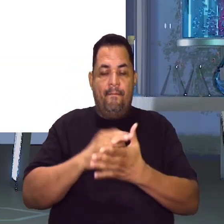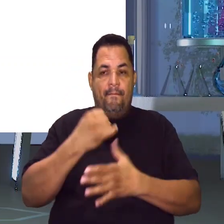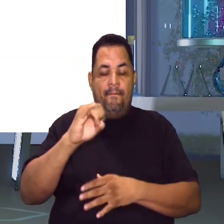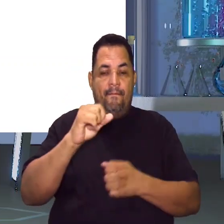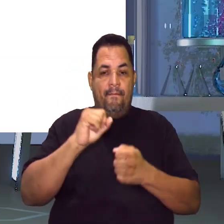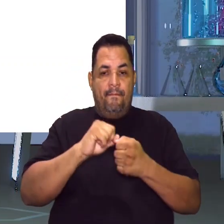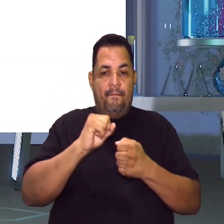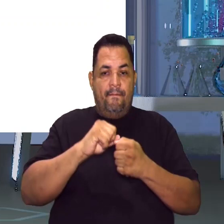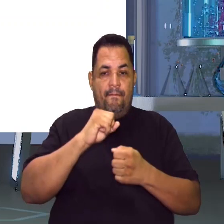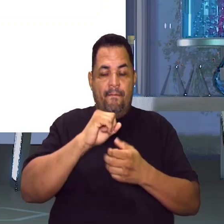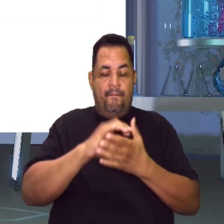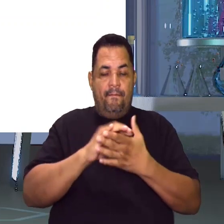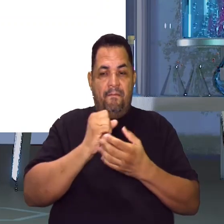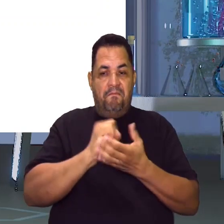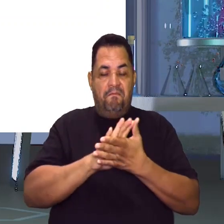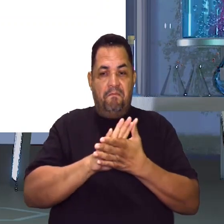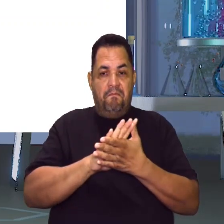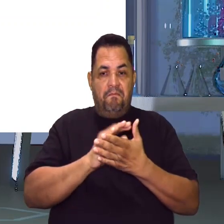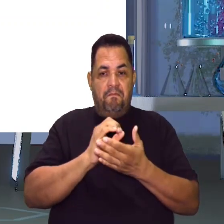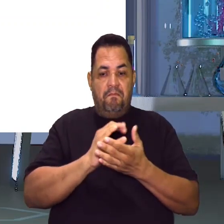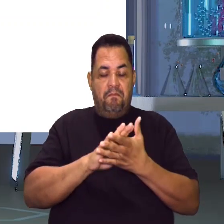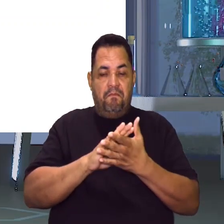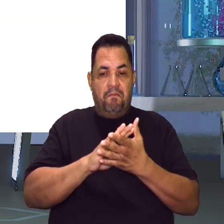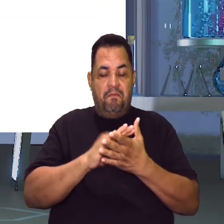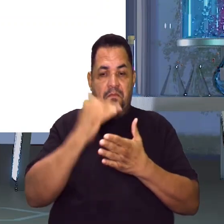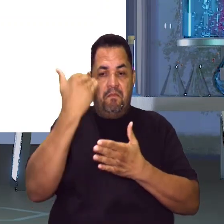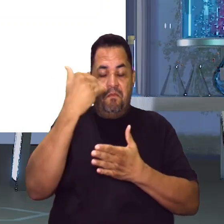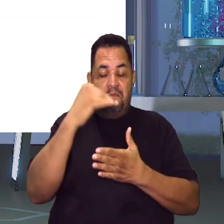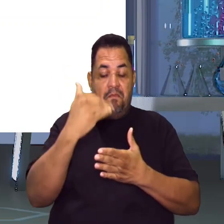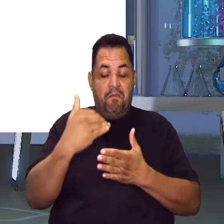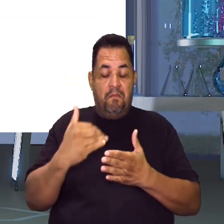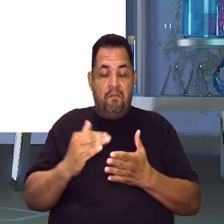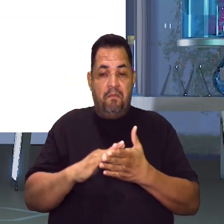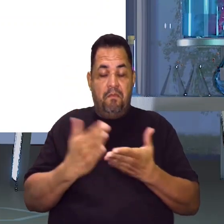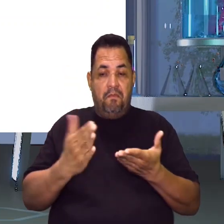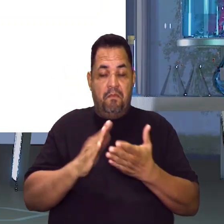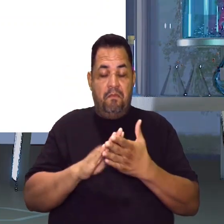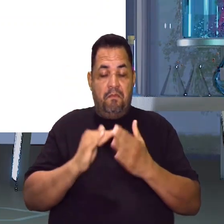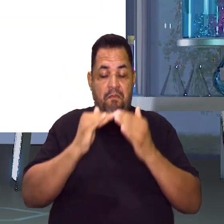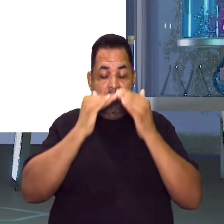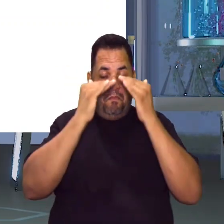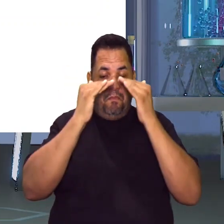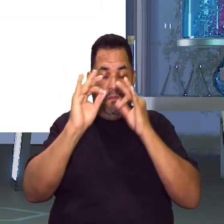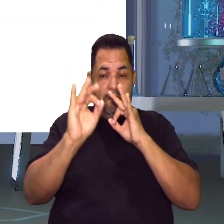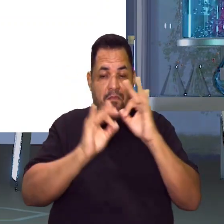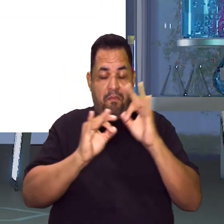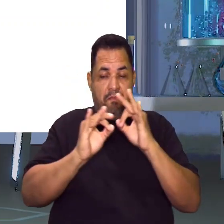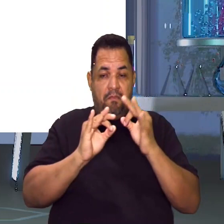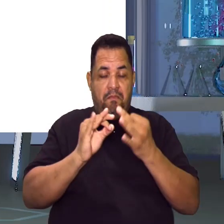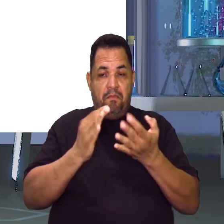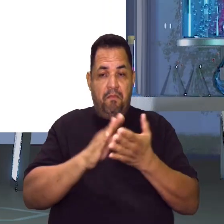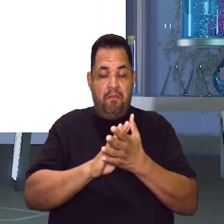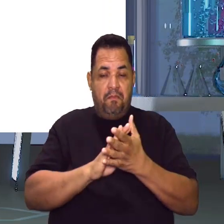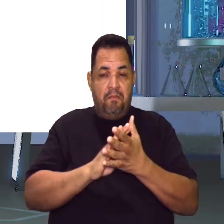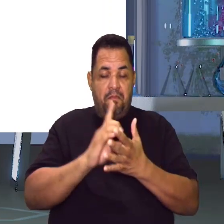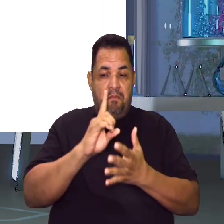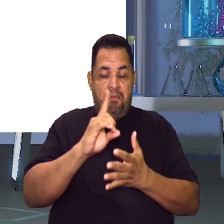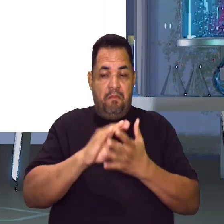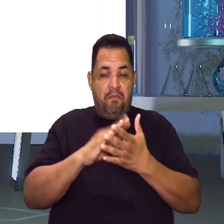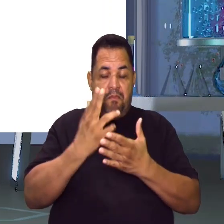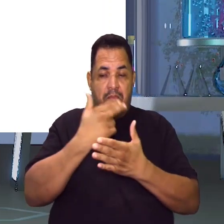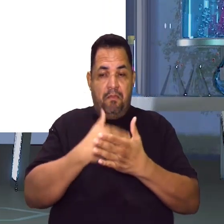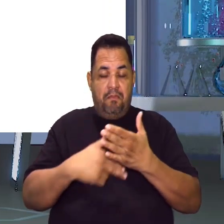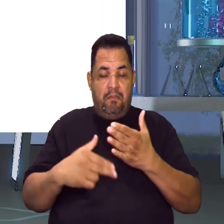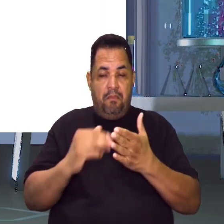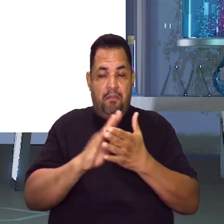você fizer a distribuição eletrônica. E a distribuição eletrônica, você segue o diagrama Linus-Pauling. Então, você não